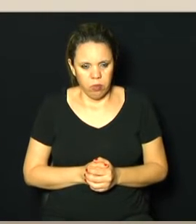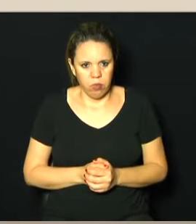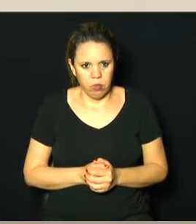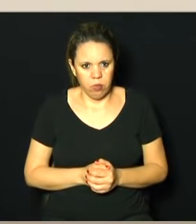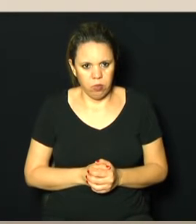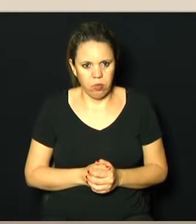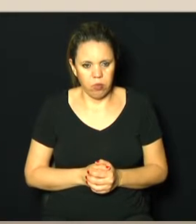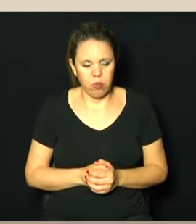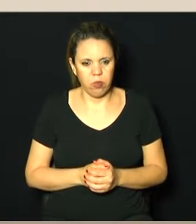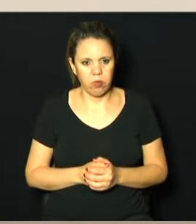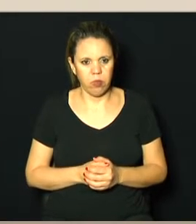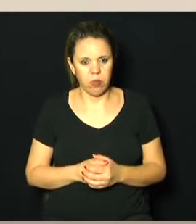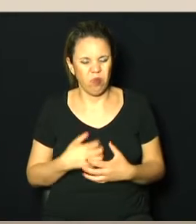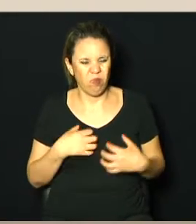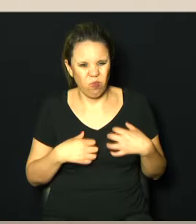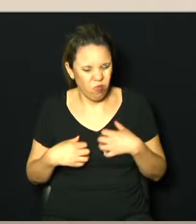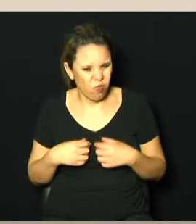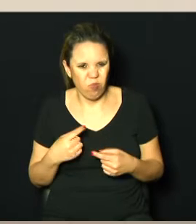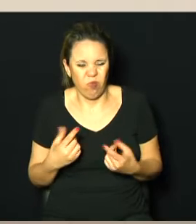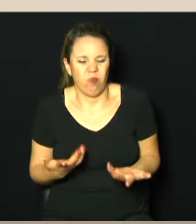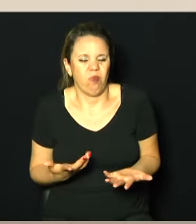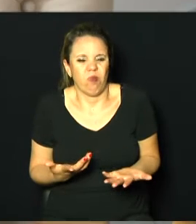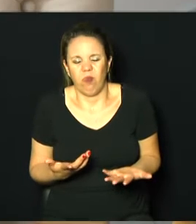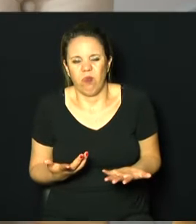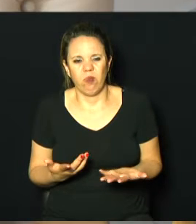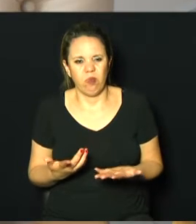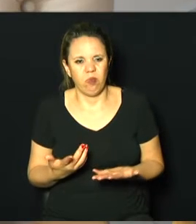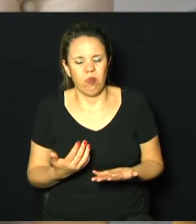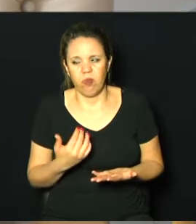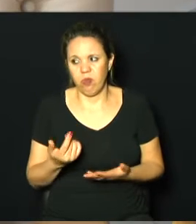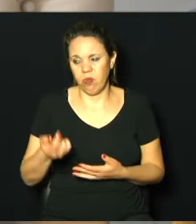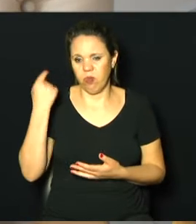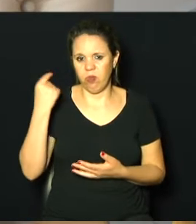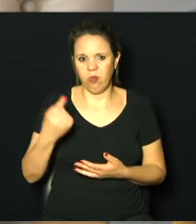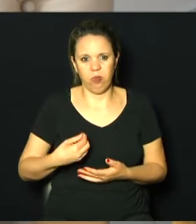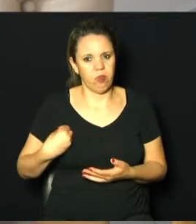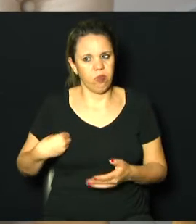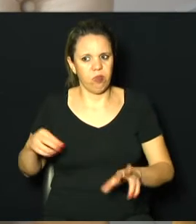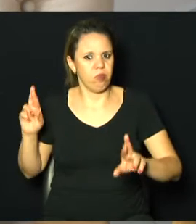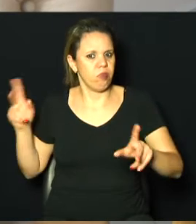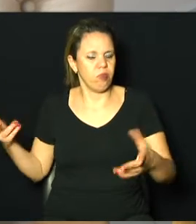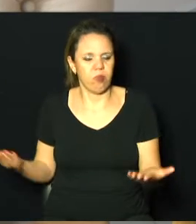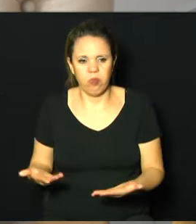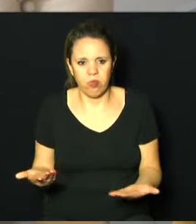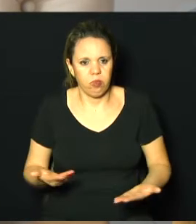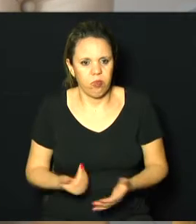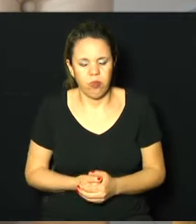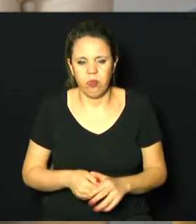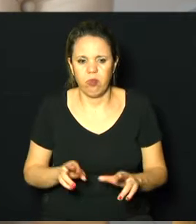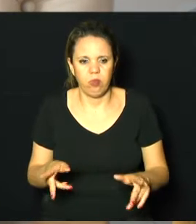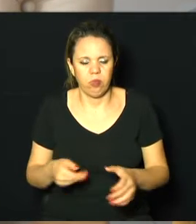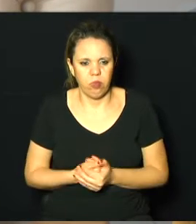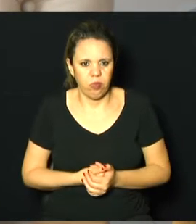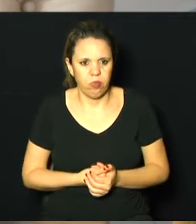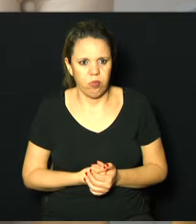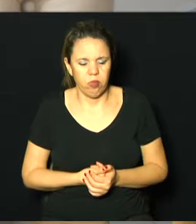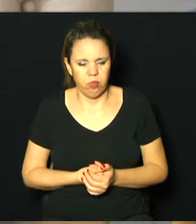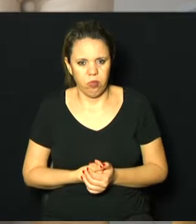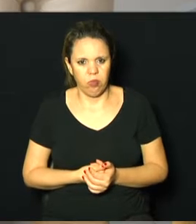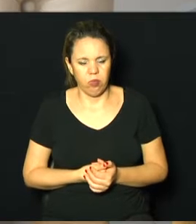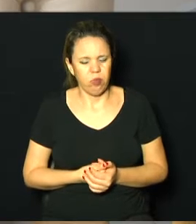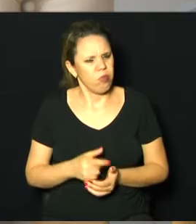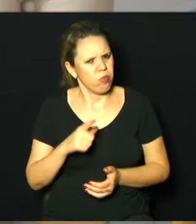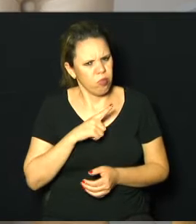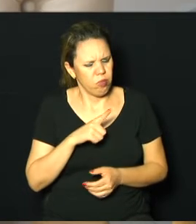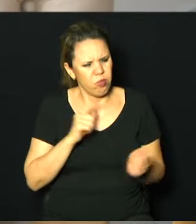ser confortável? Não vai ser confortável, porque a gente vivia de uma forma e agora é diferente. Mas a